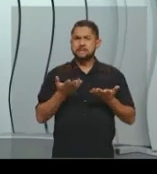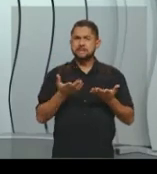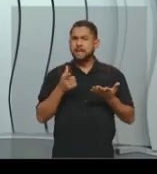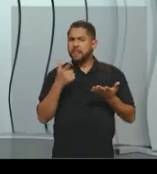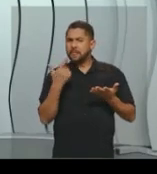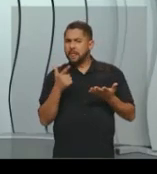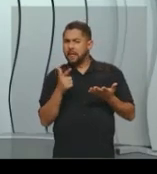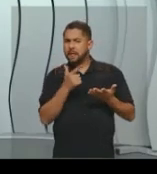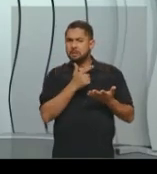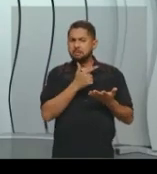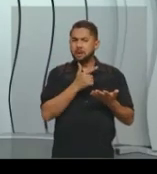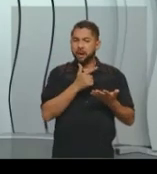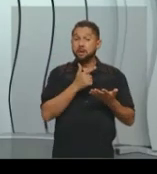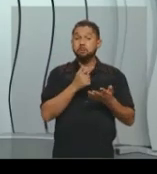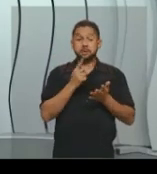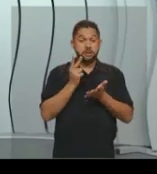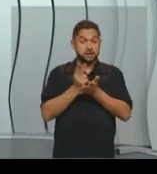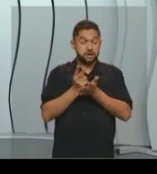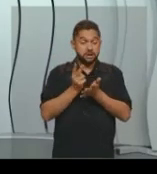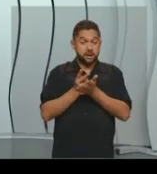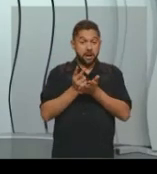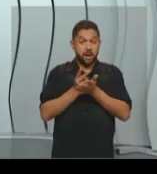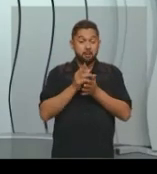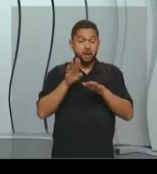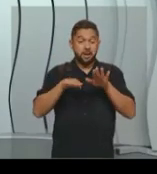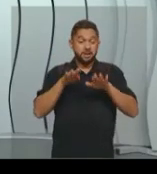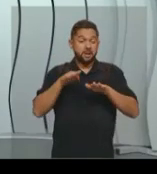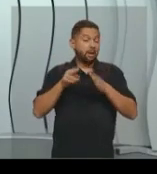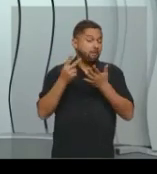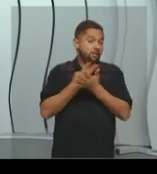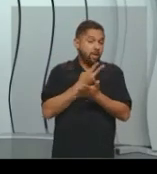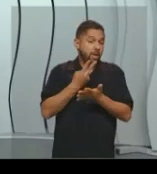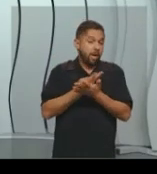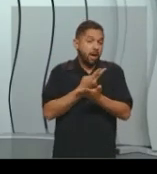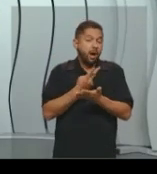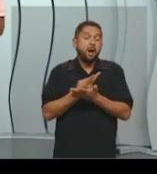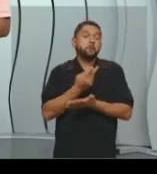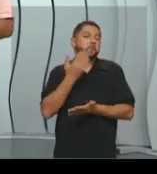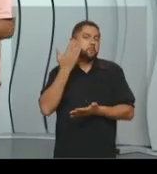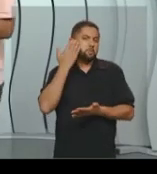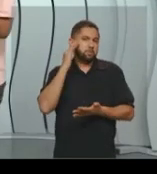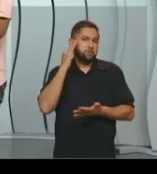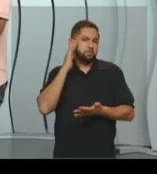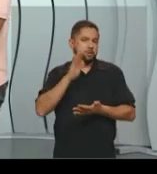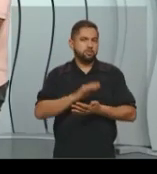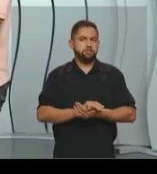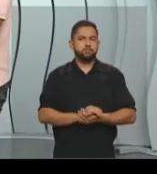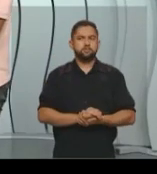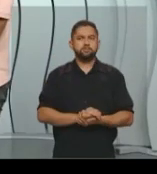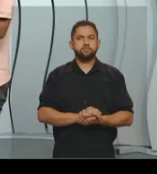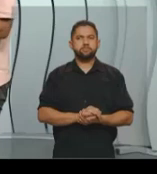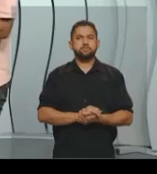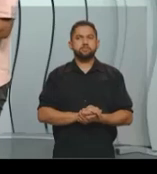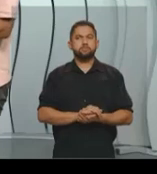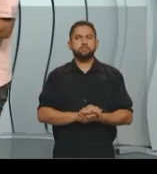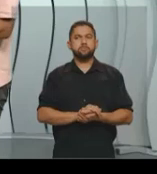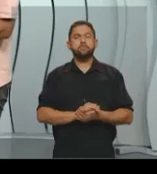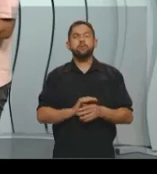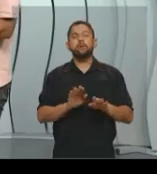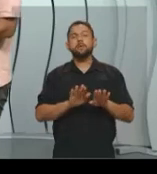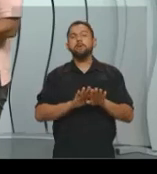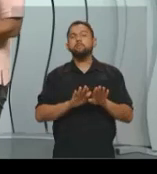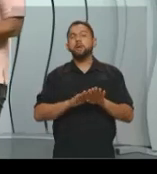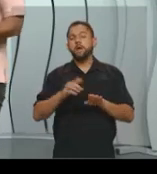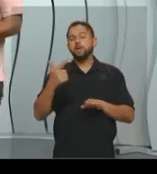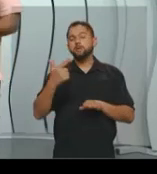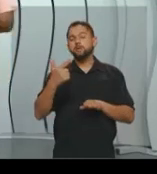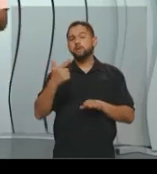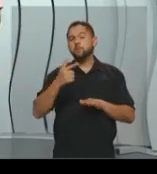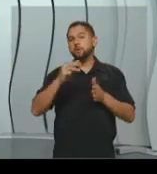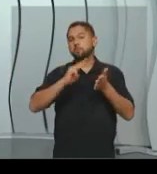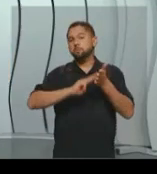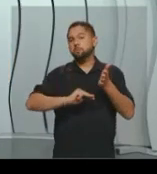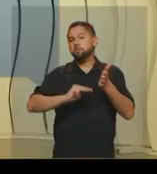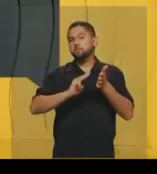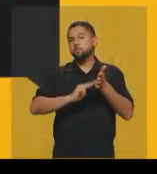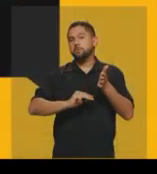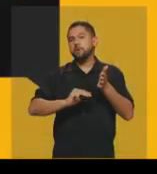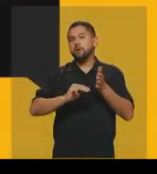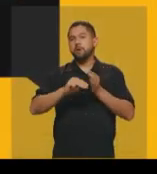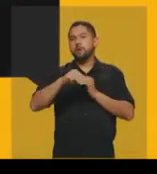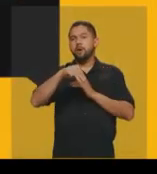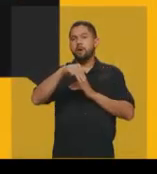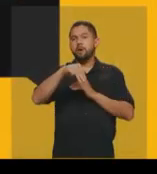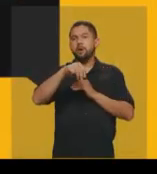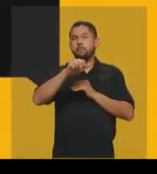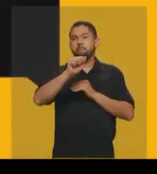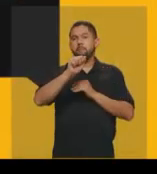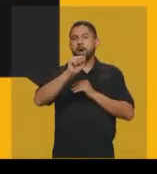estava equivocado ou era contraditório. O segundo passo do método socrático é o processo da maiêutica.